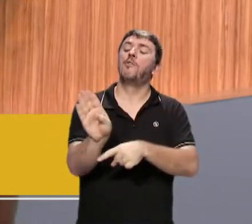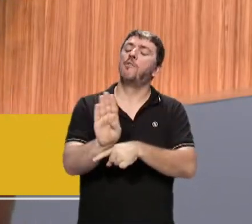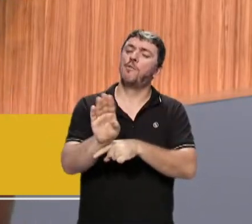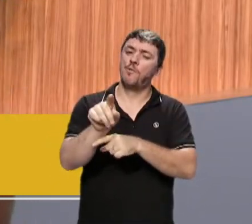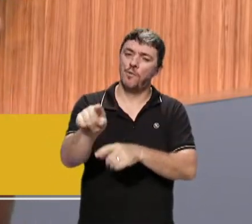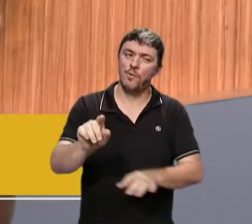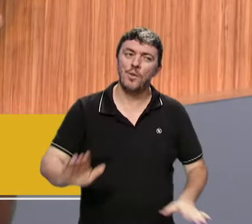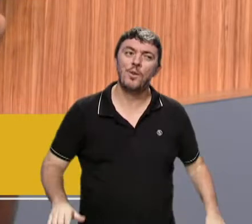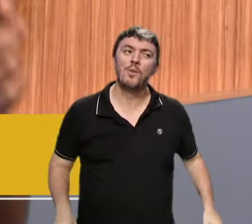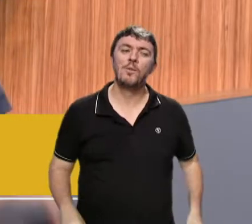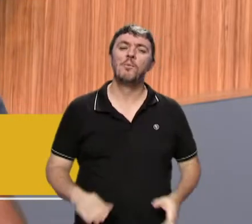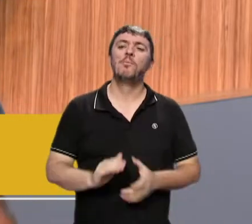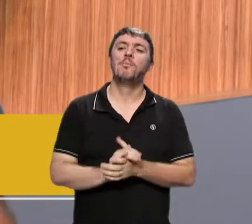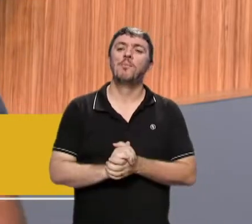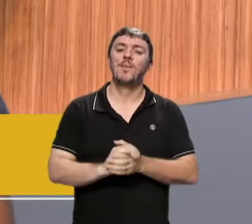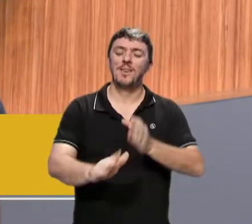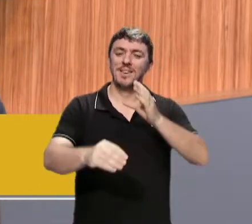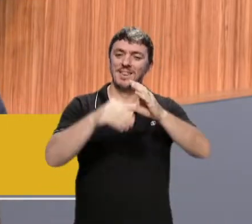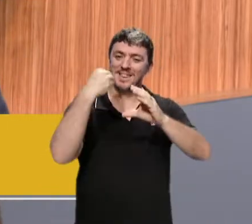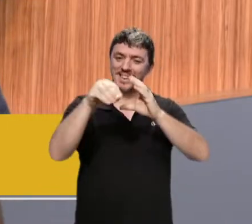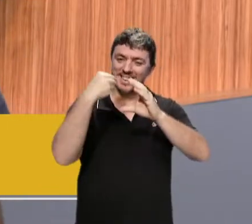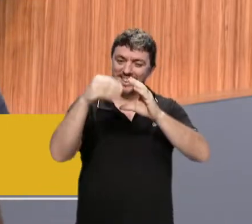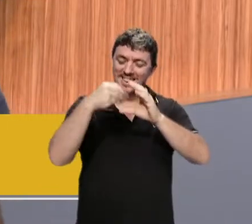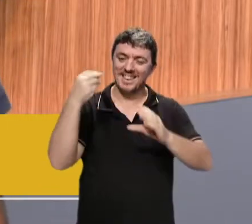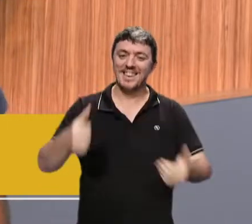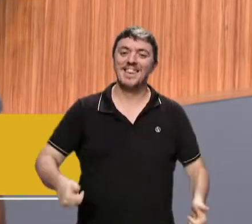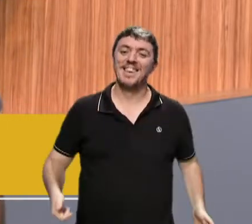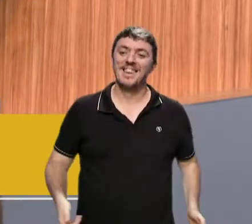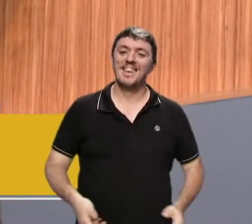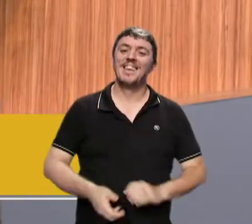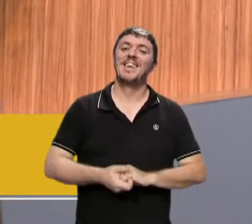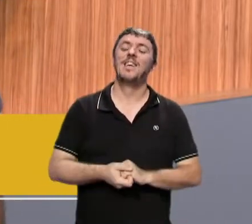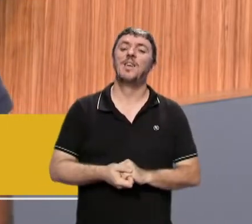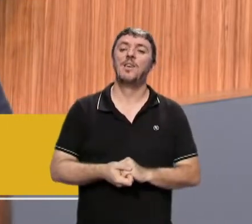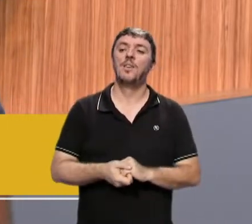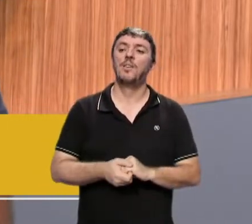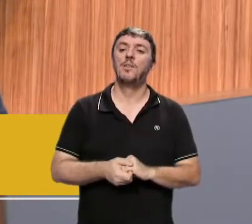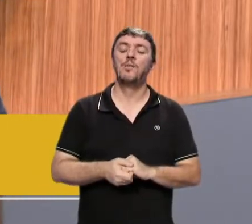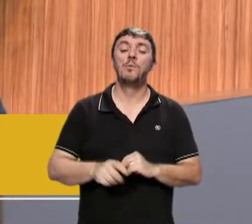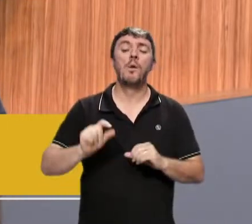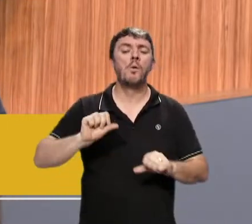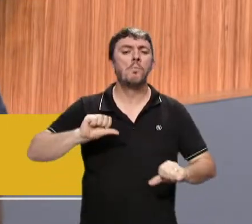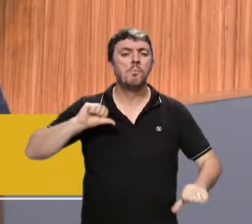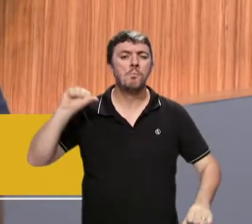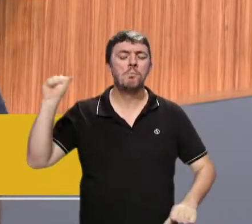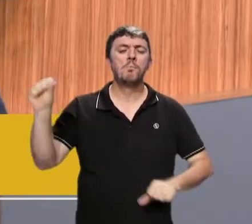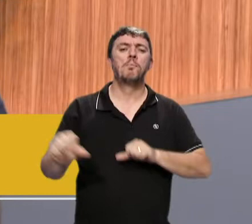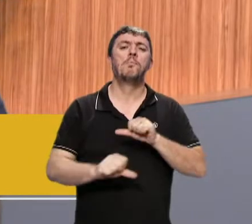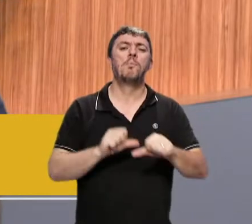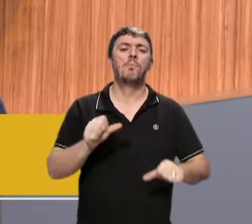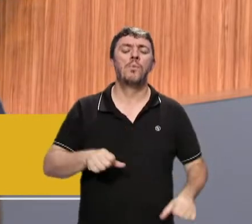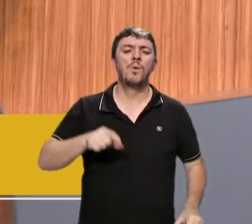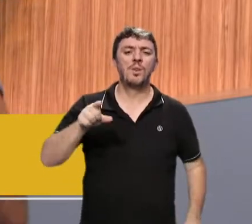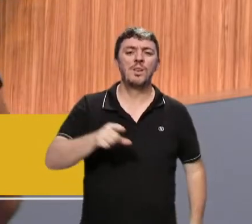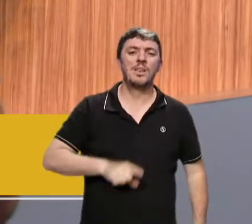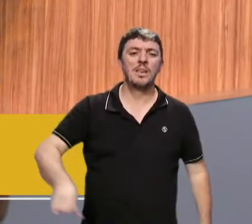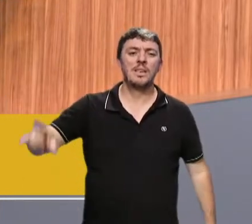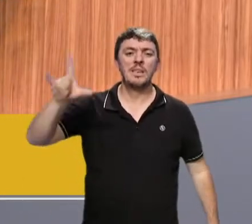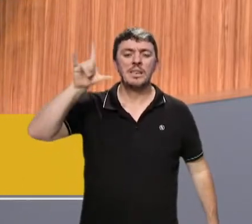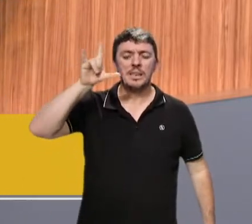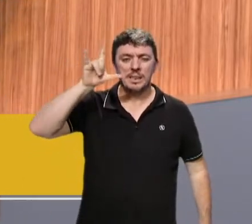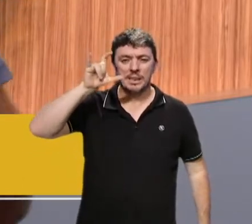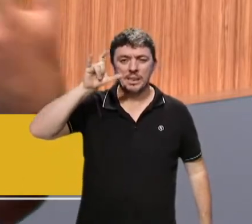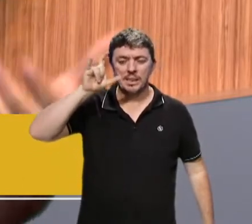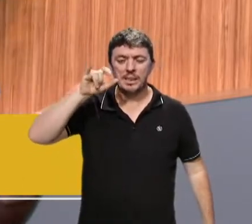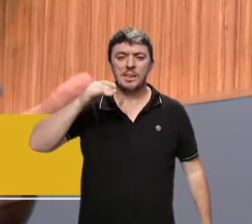Tá mandando seu beijo aqui? Tô esperando. Olha, essas mudanças que o Instagram tá fazendo têm chocado e